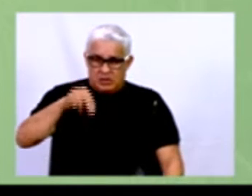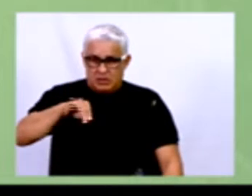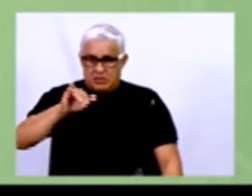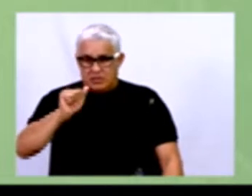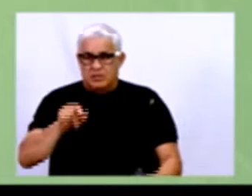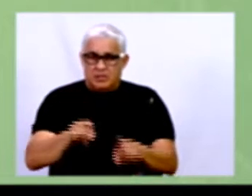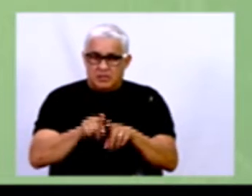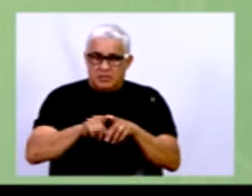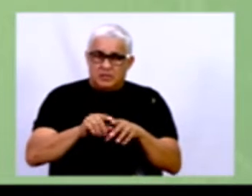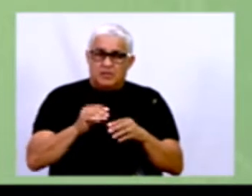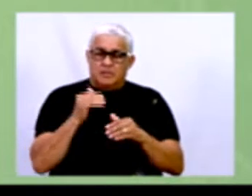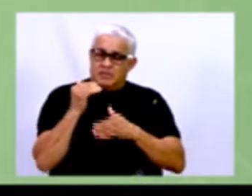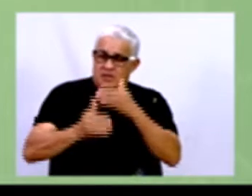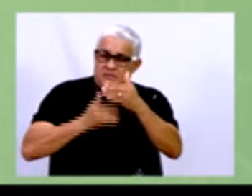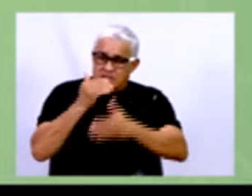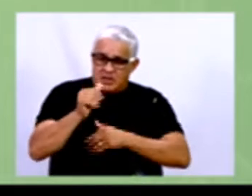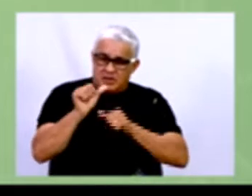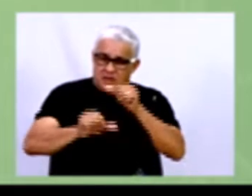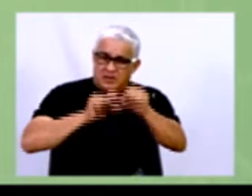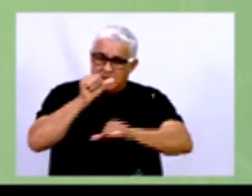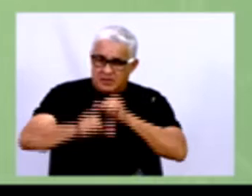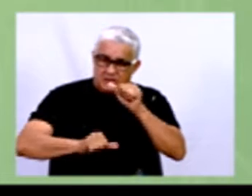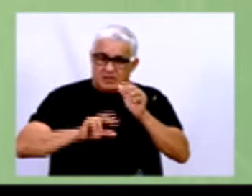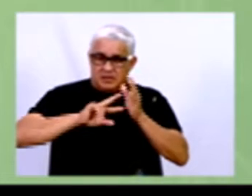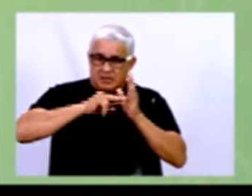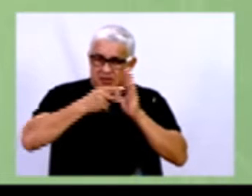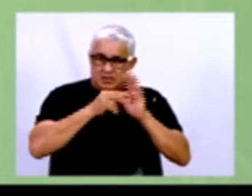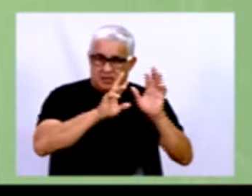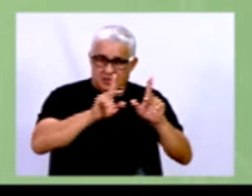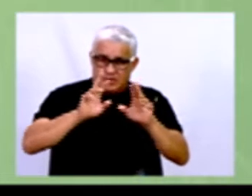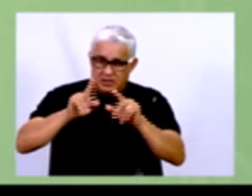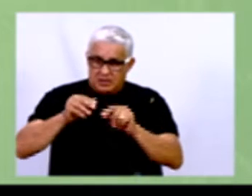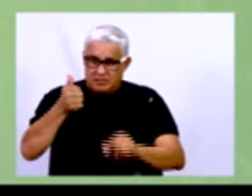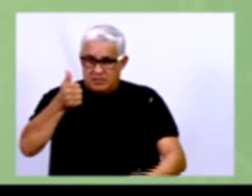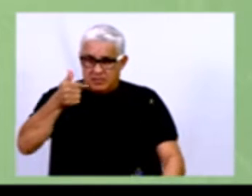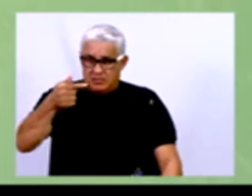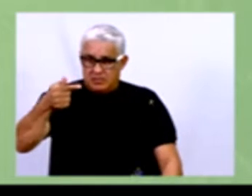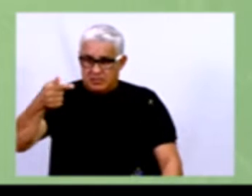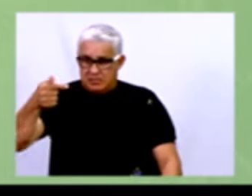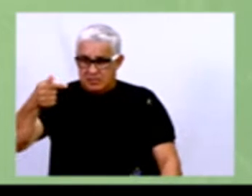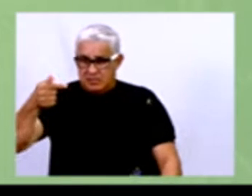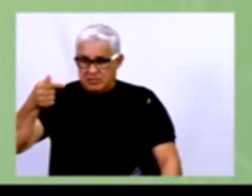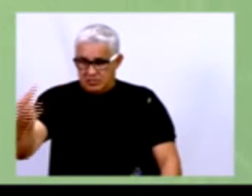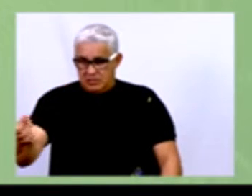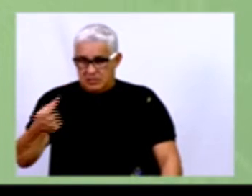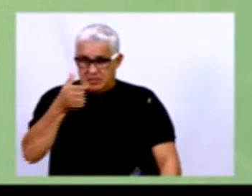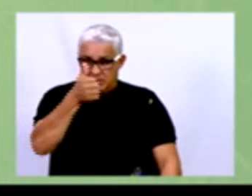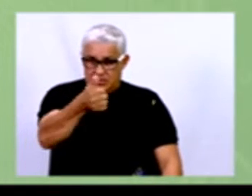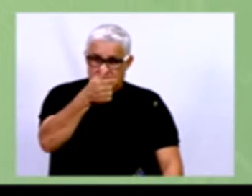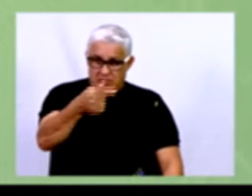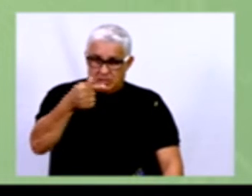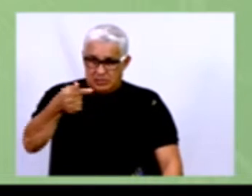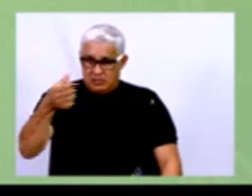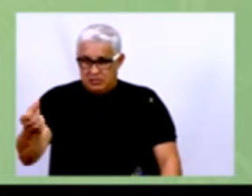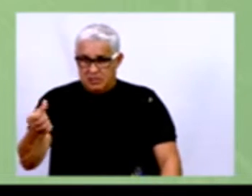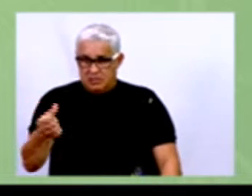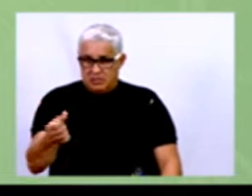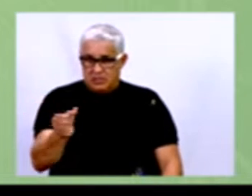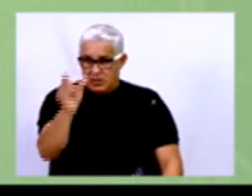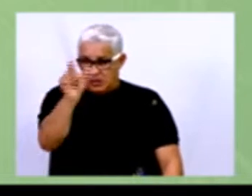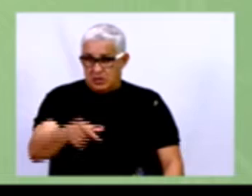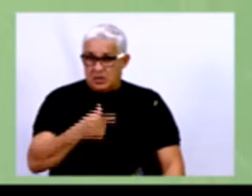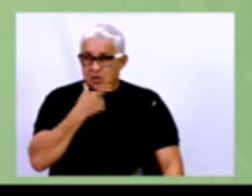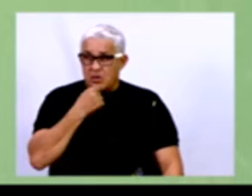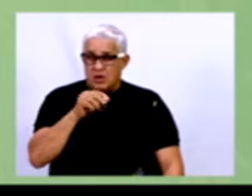formato, novas significações, até que em 1776, um cara chamado